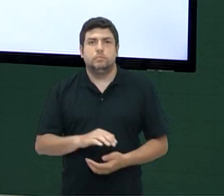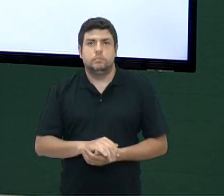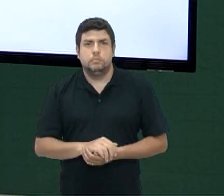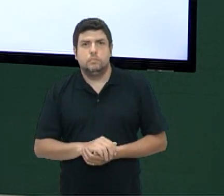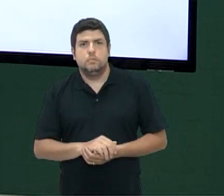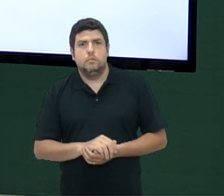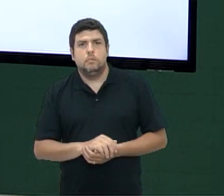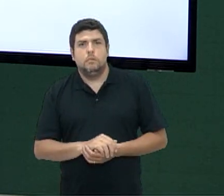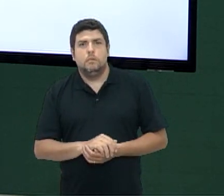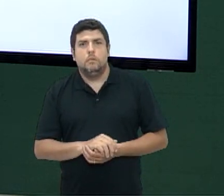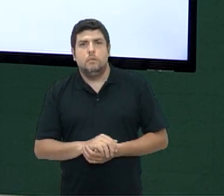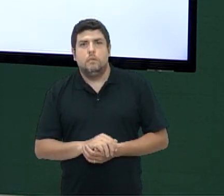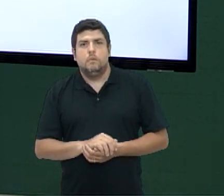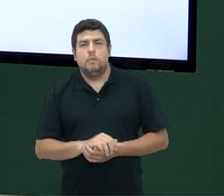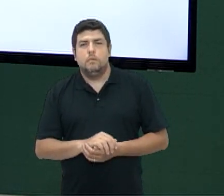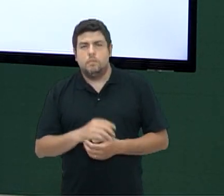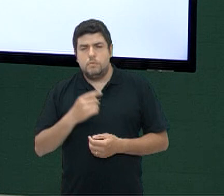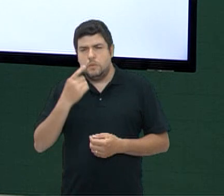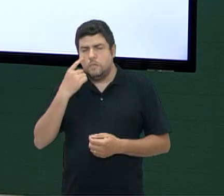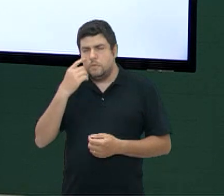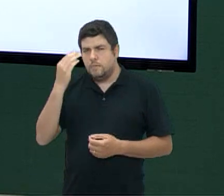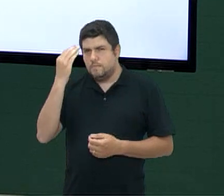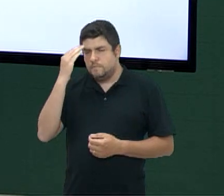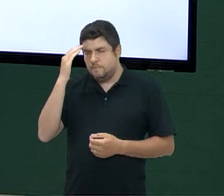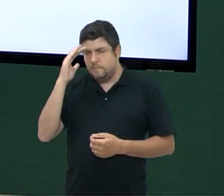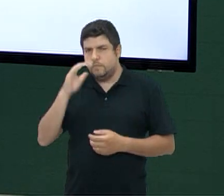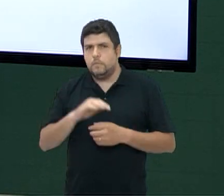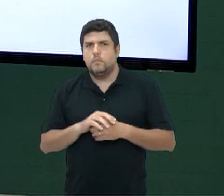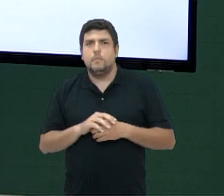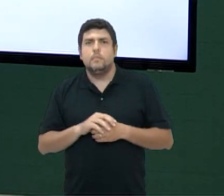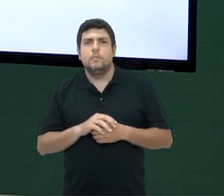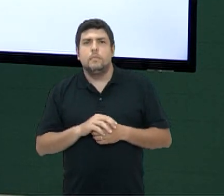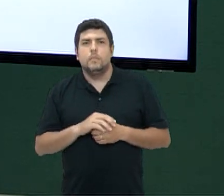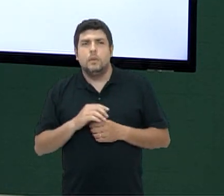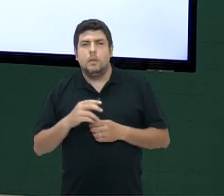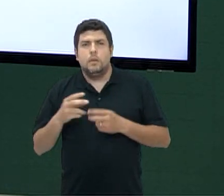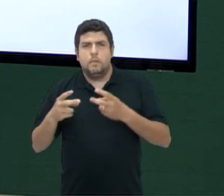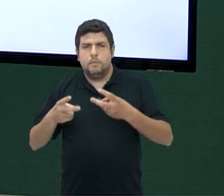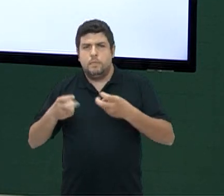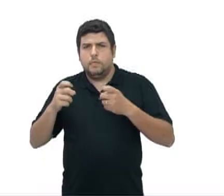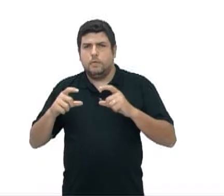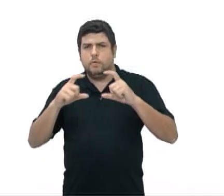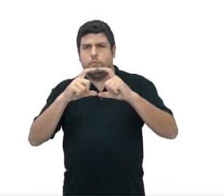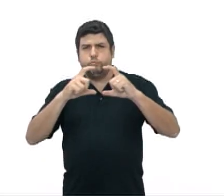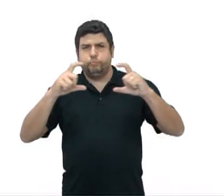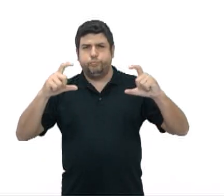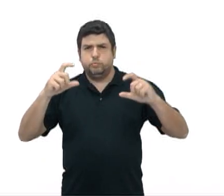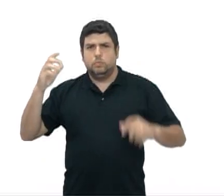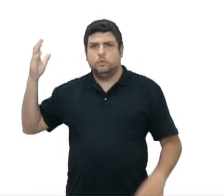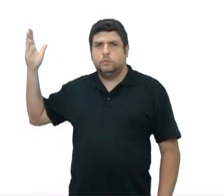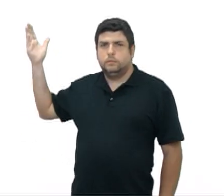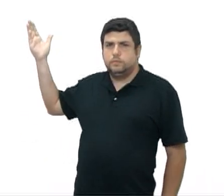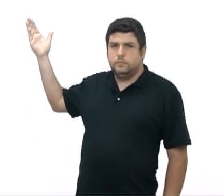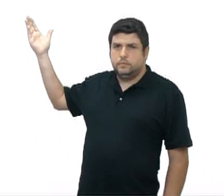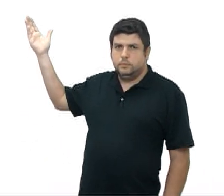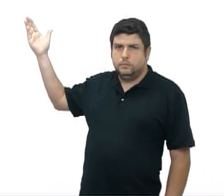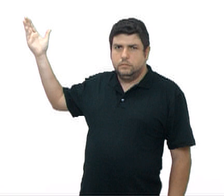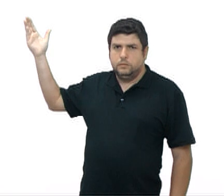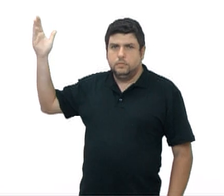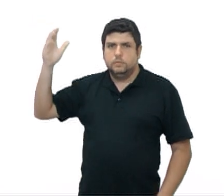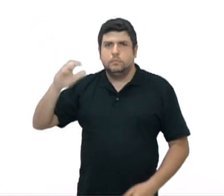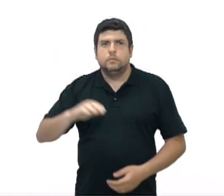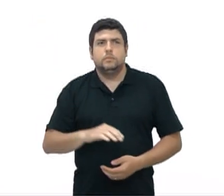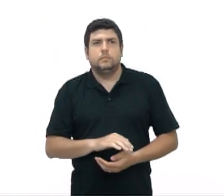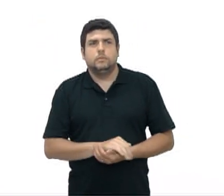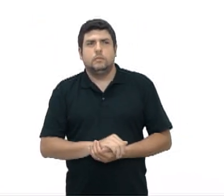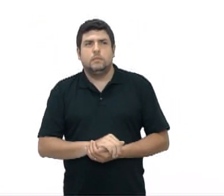térmica. Vamos compreender um pouco melhor quando vemos a equação. Na equação, temos aqui, ó, Ni,